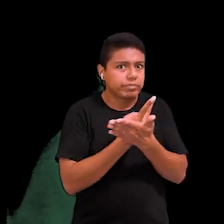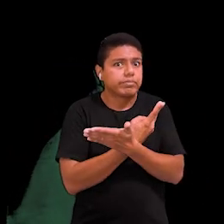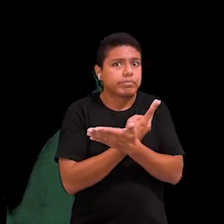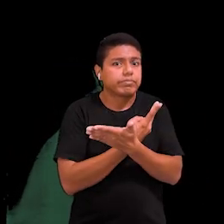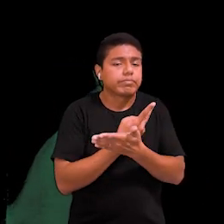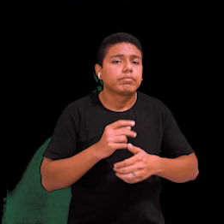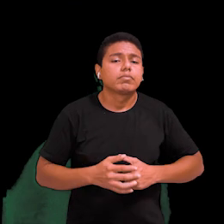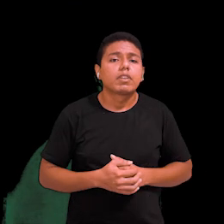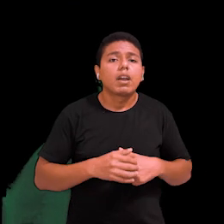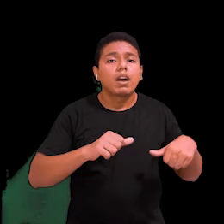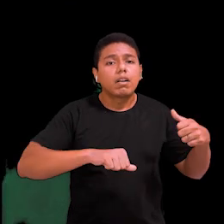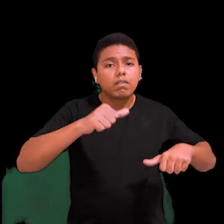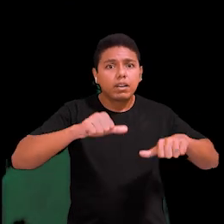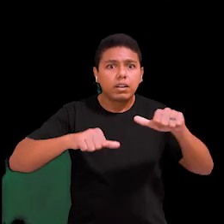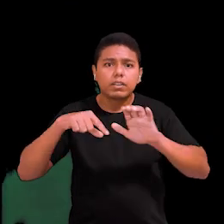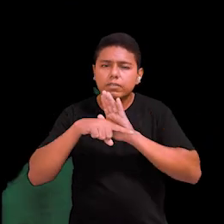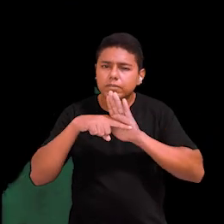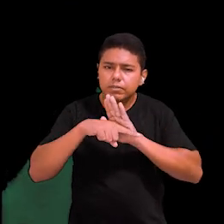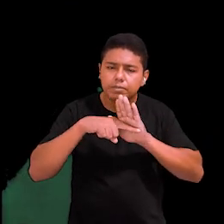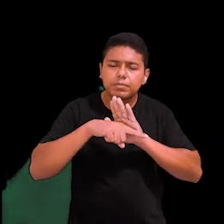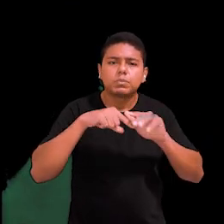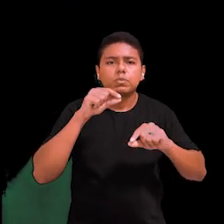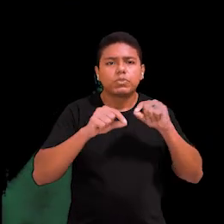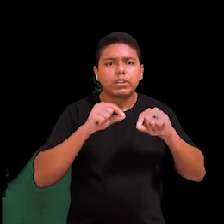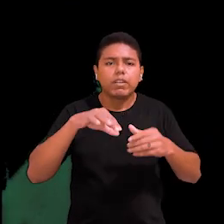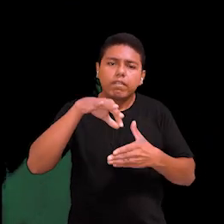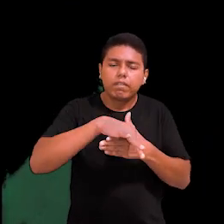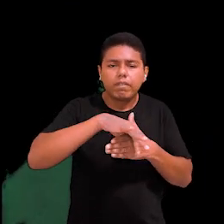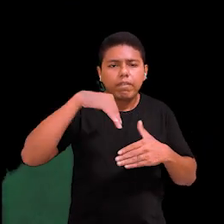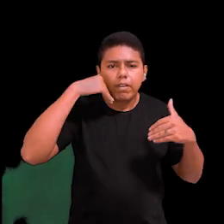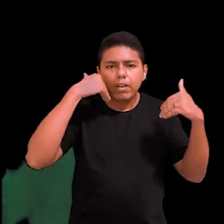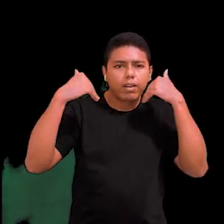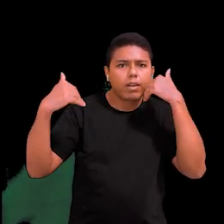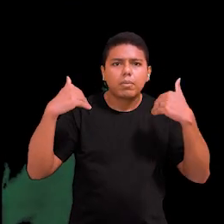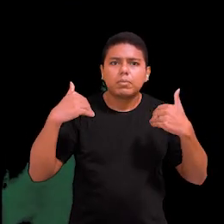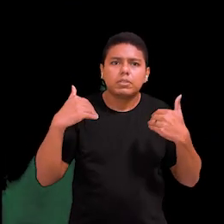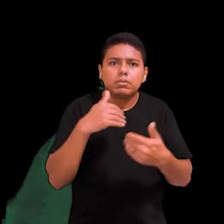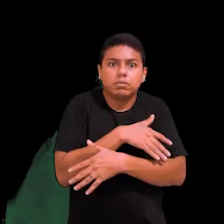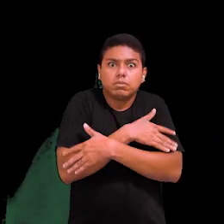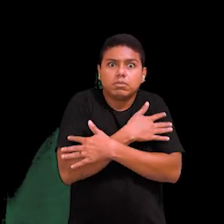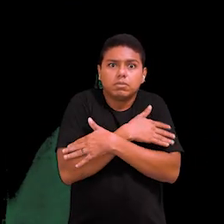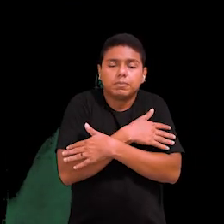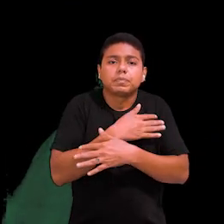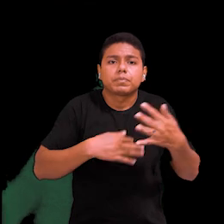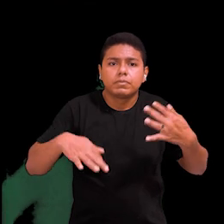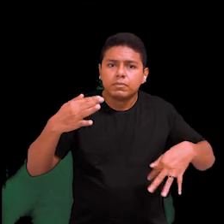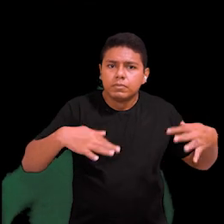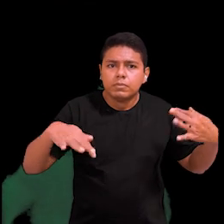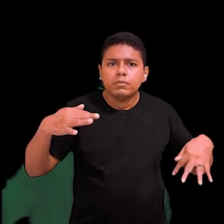vaginal. É necessário avaliar e investigar sinais e sintomas como febre,